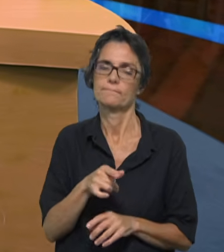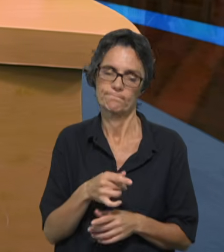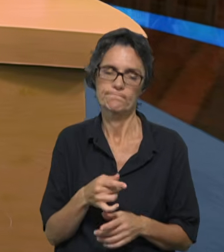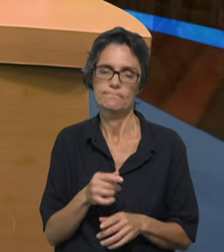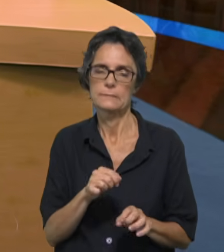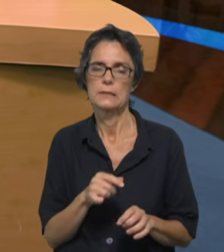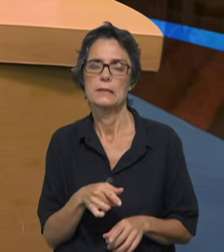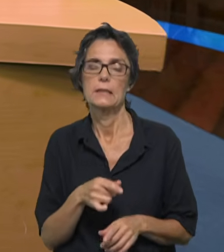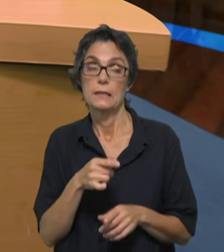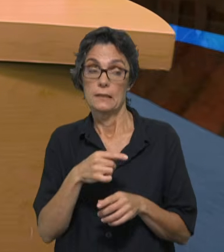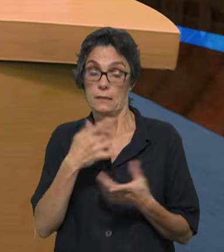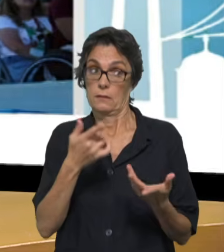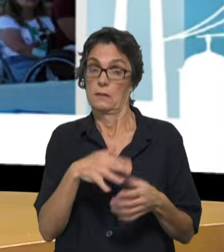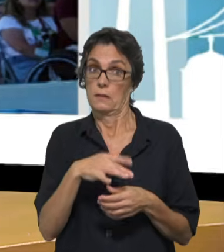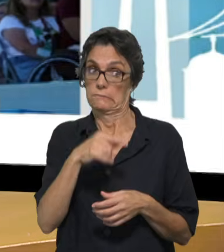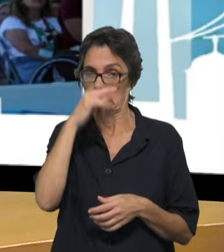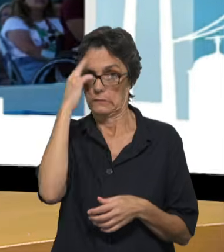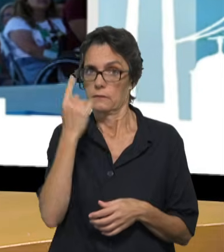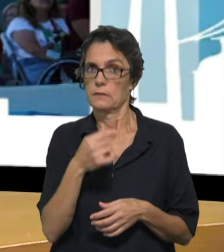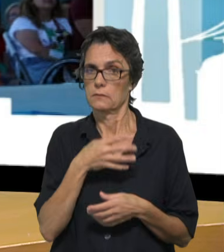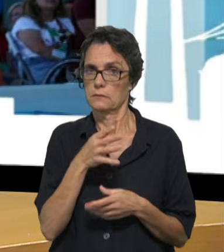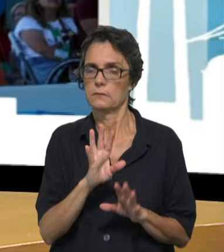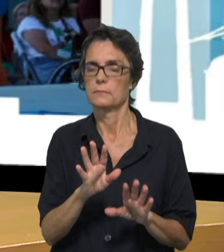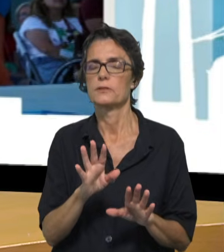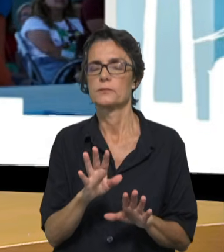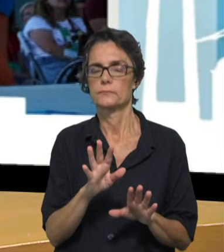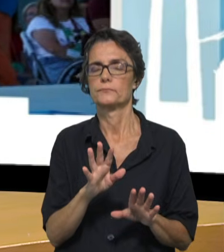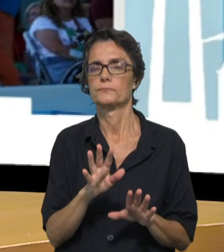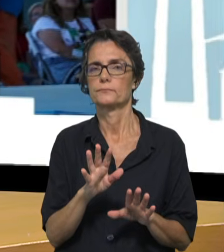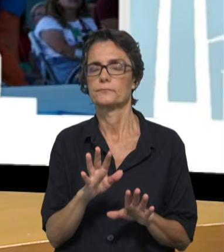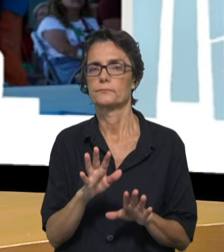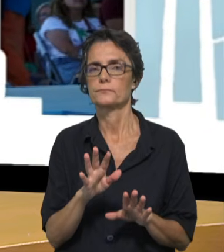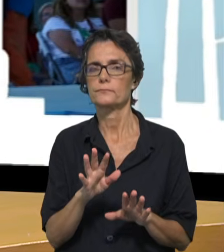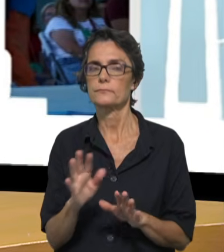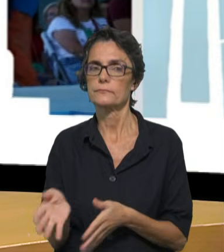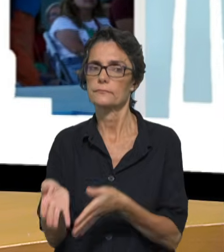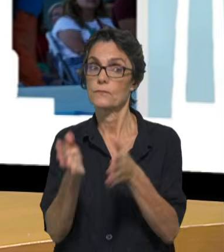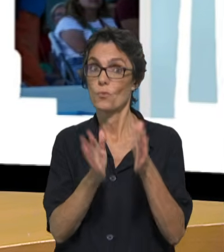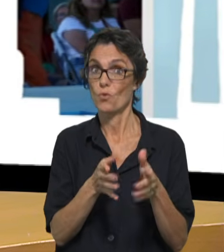Primeiro, é um campo muito difícil porquê? Porque para haver